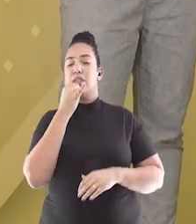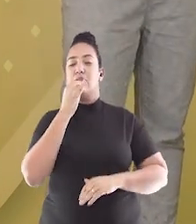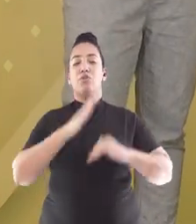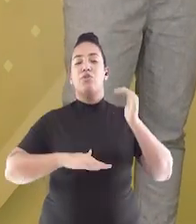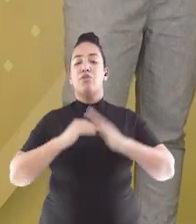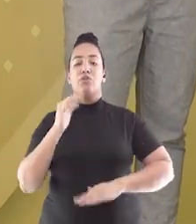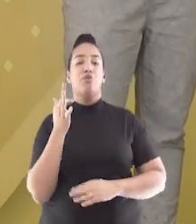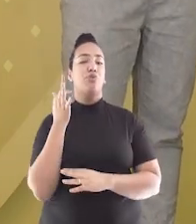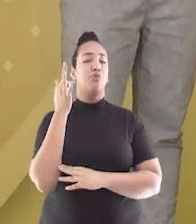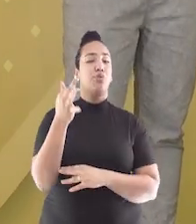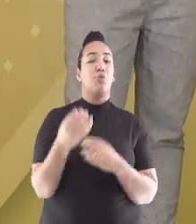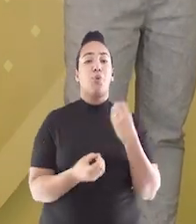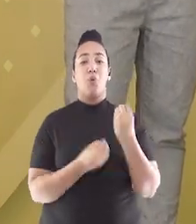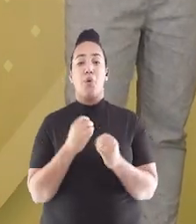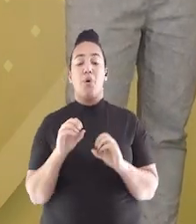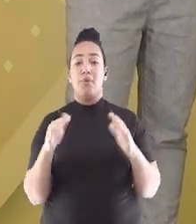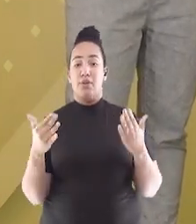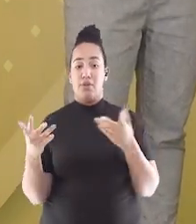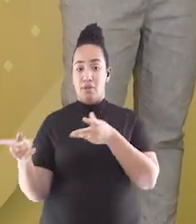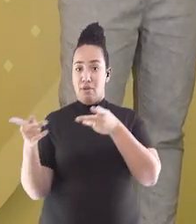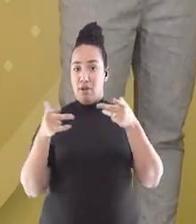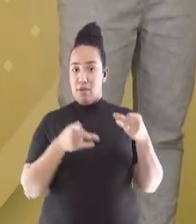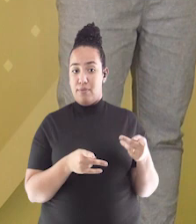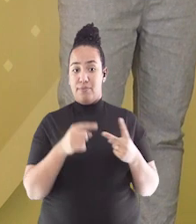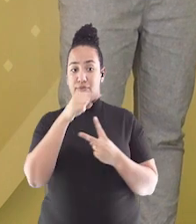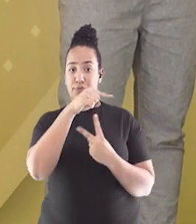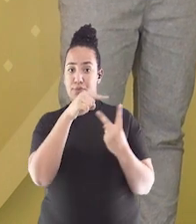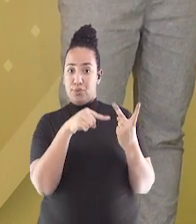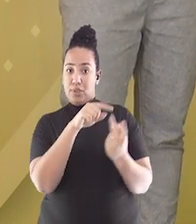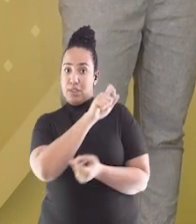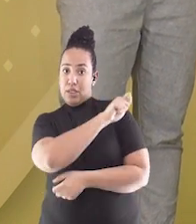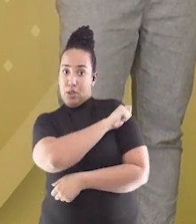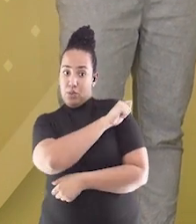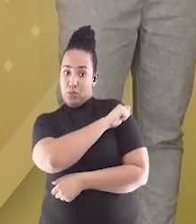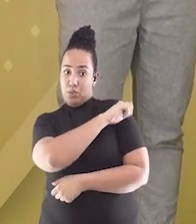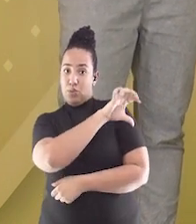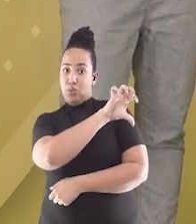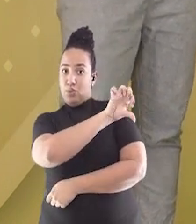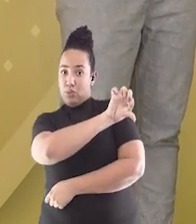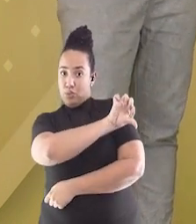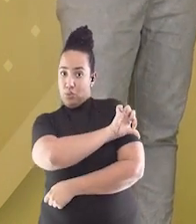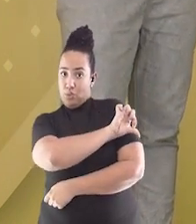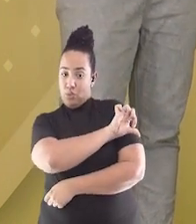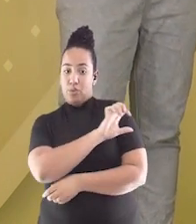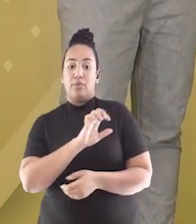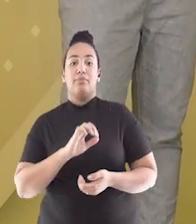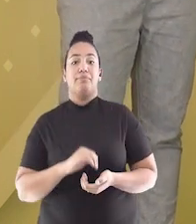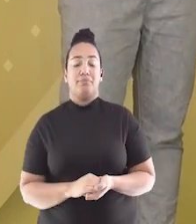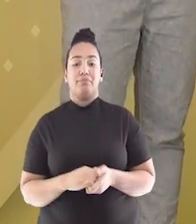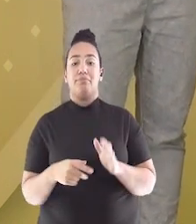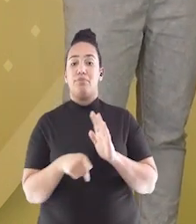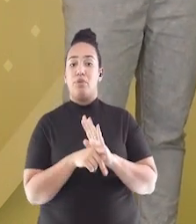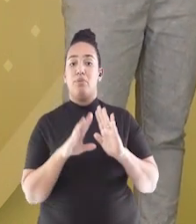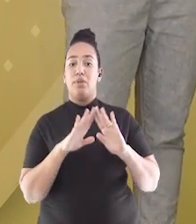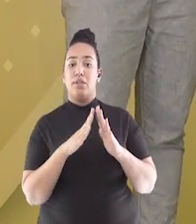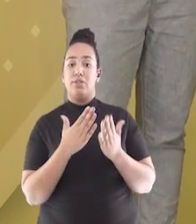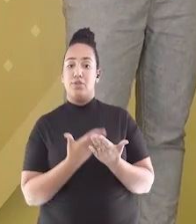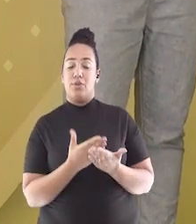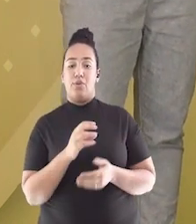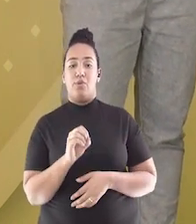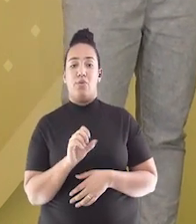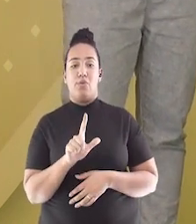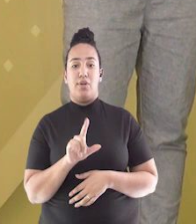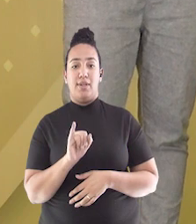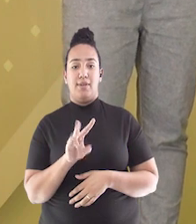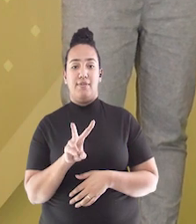ser no futuro? Nossos convidados são 2 estudantes da turma de 9º ano, do turno matutino, da MF Oliveira